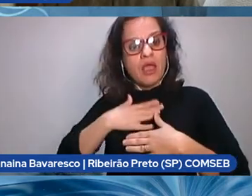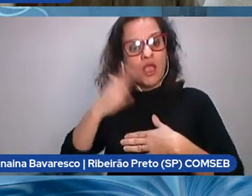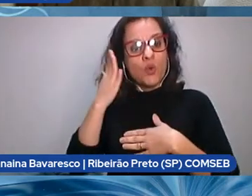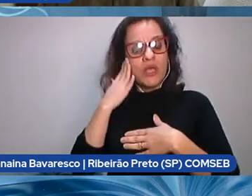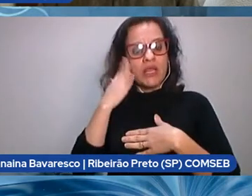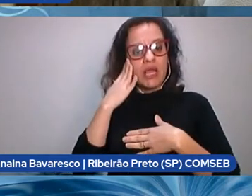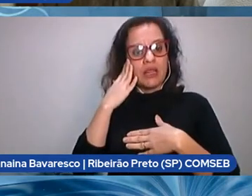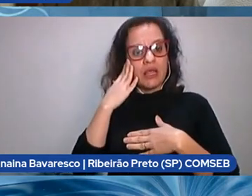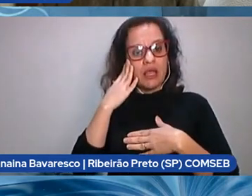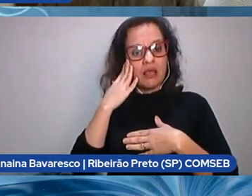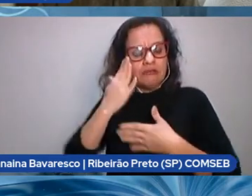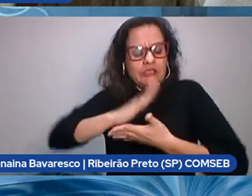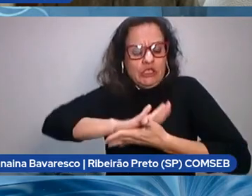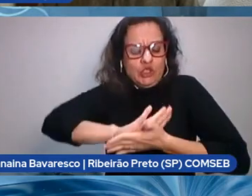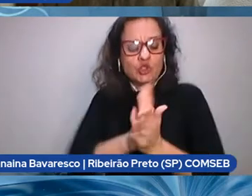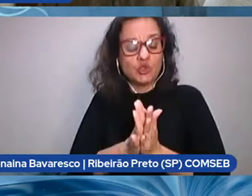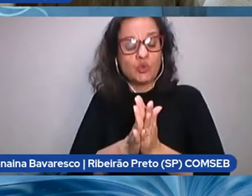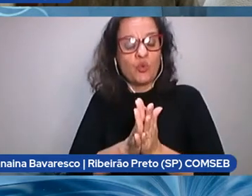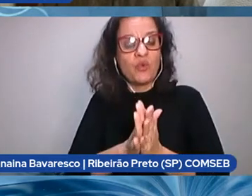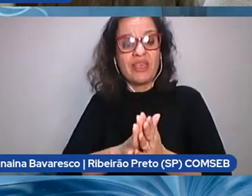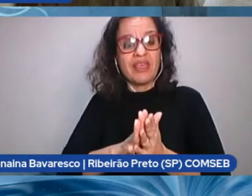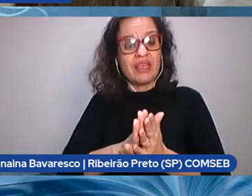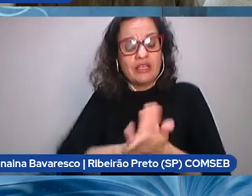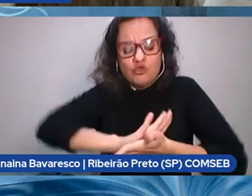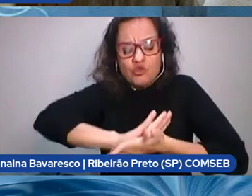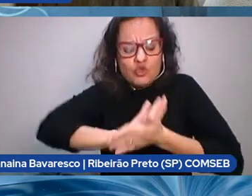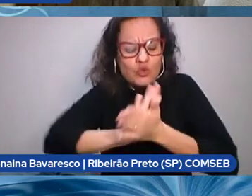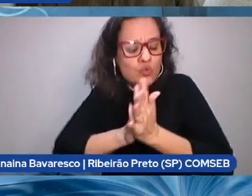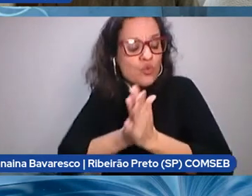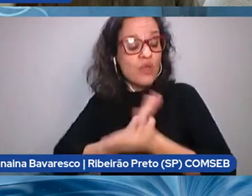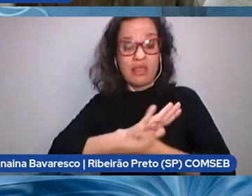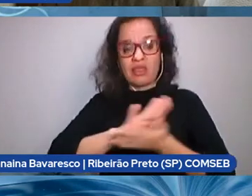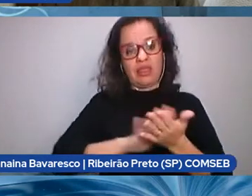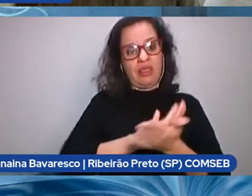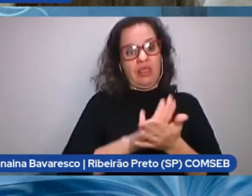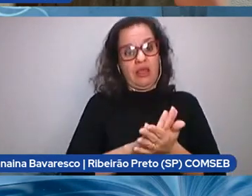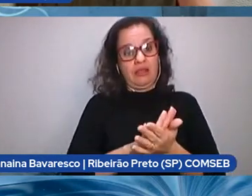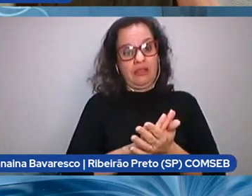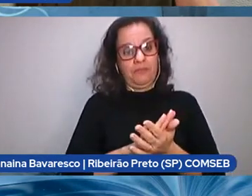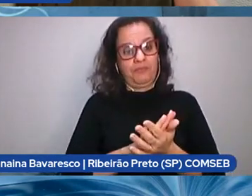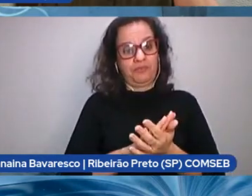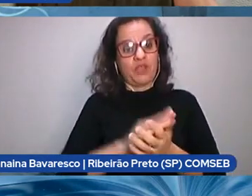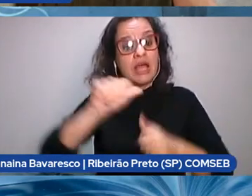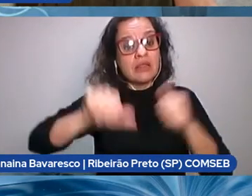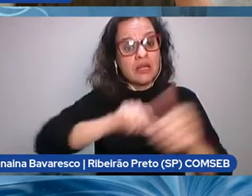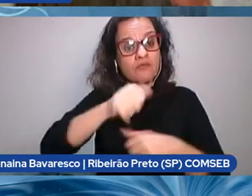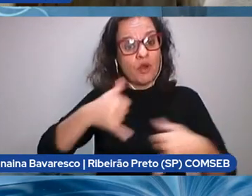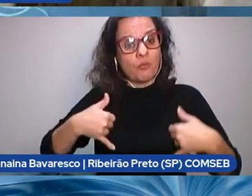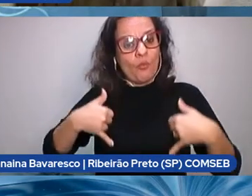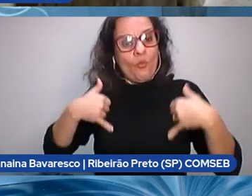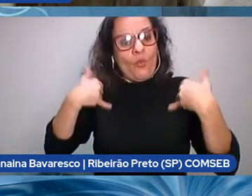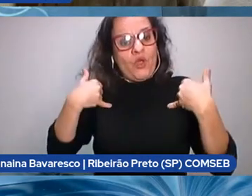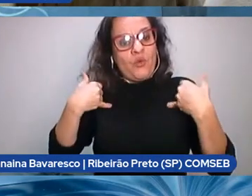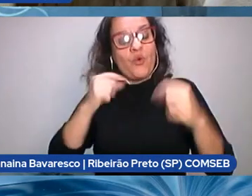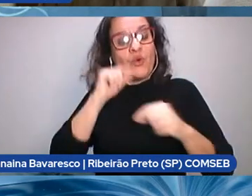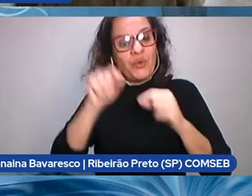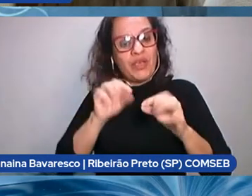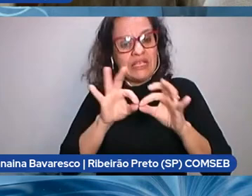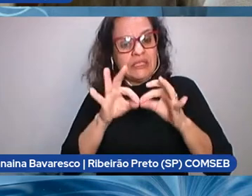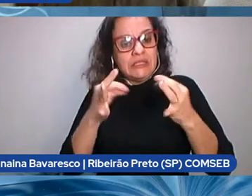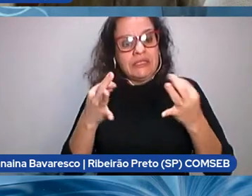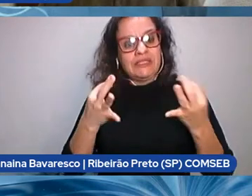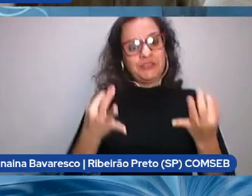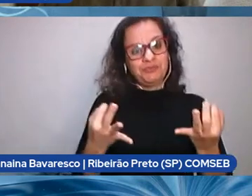nada em nós, nós temos que transformar. Eu tenho que transformar, por exemplo, orgulho em humildade. Eu tenho que